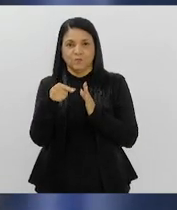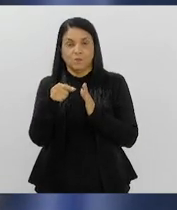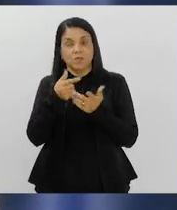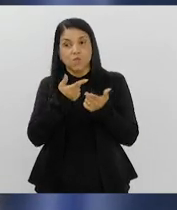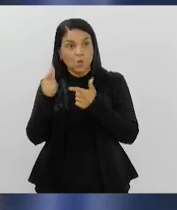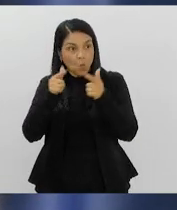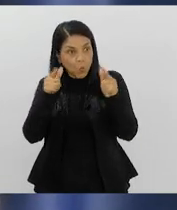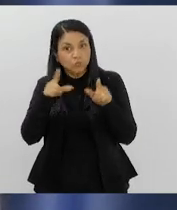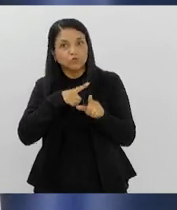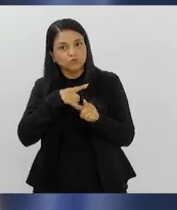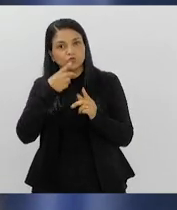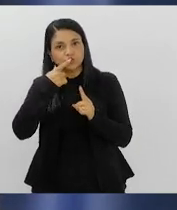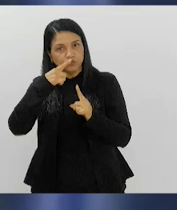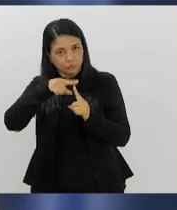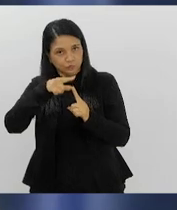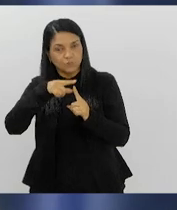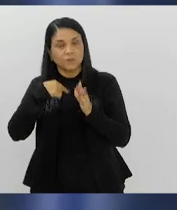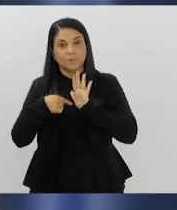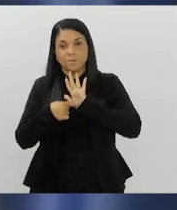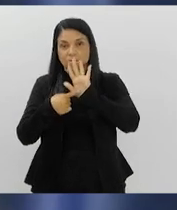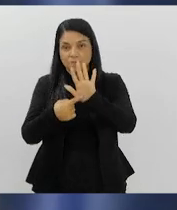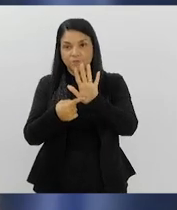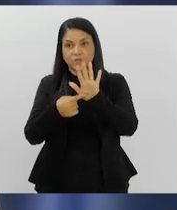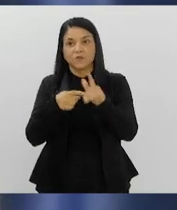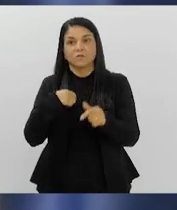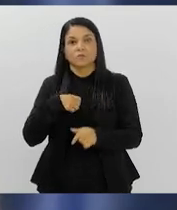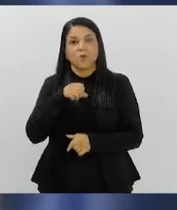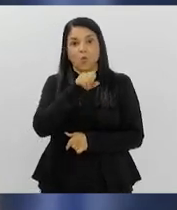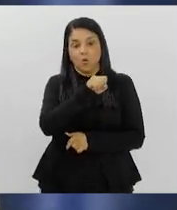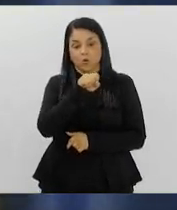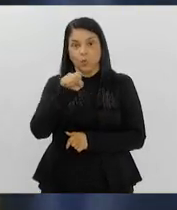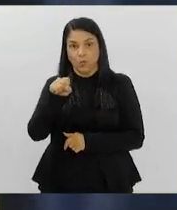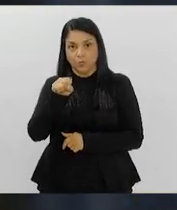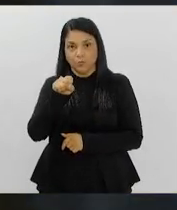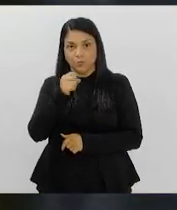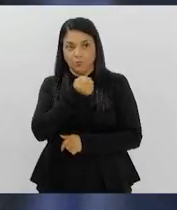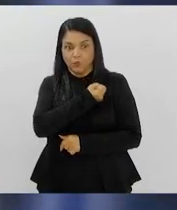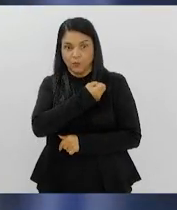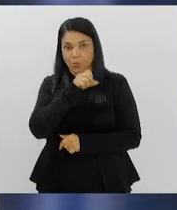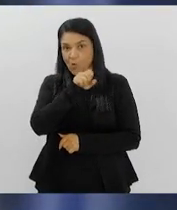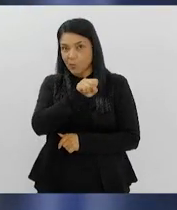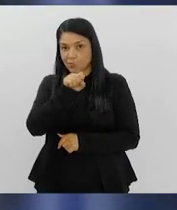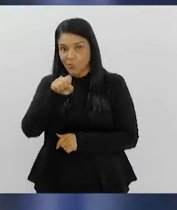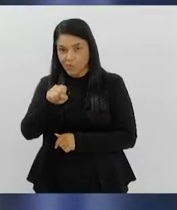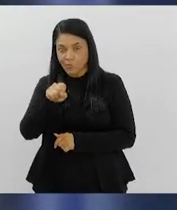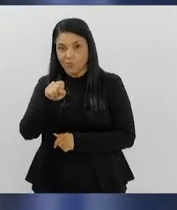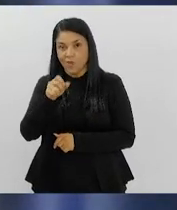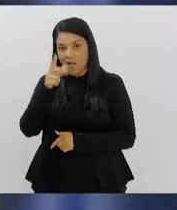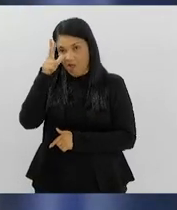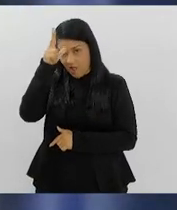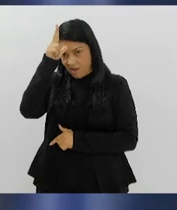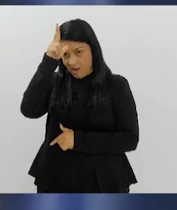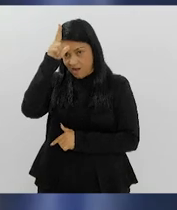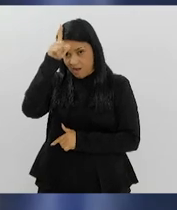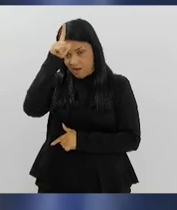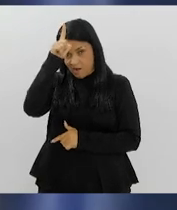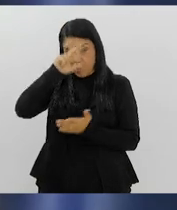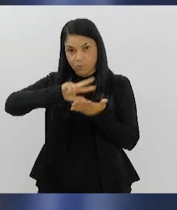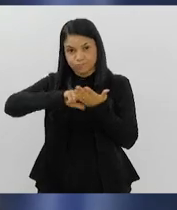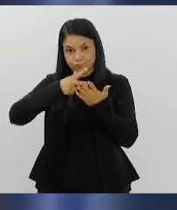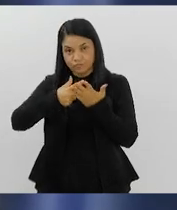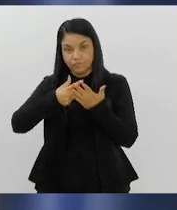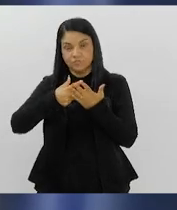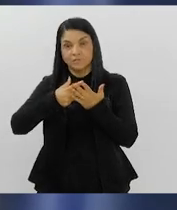outros. Então, quando a gente apresentava, olha, tem um numeral 88. Numeral 88 significa, né, em alemão, Heil Hitler, que é a oitava letra do alfabeto,